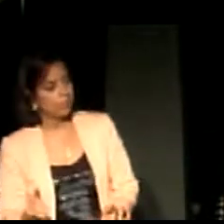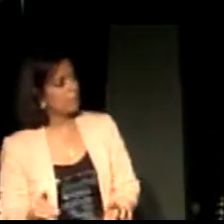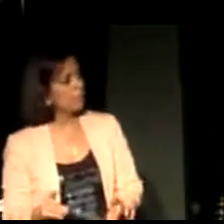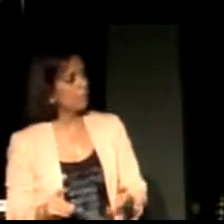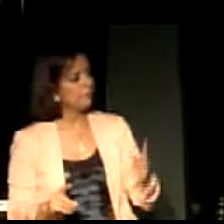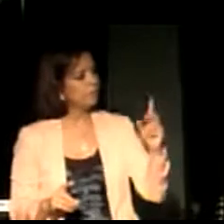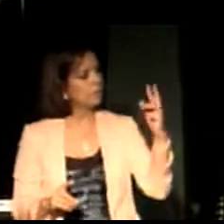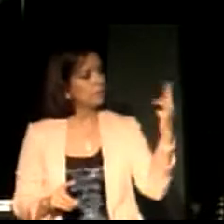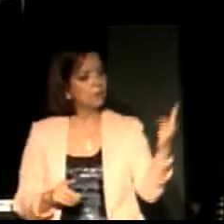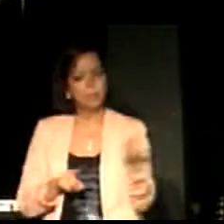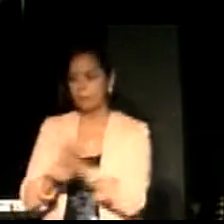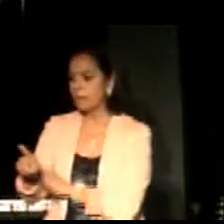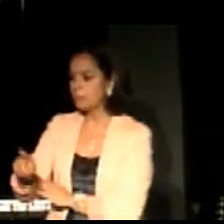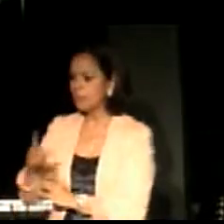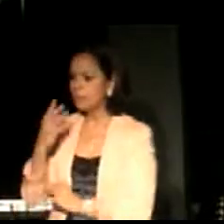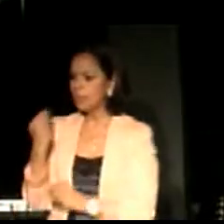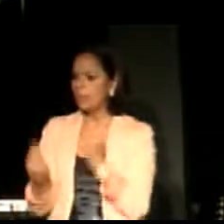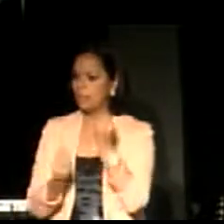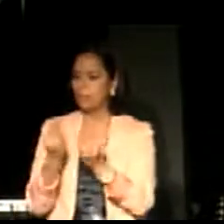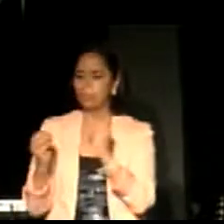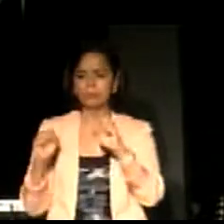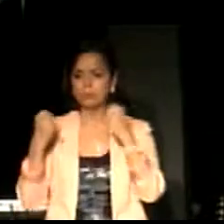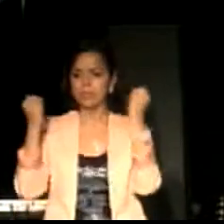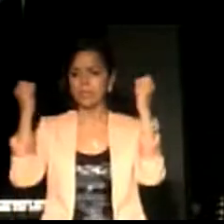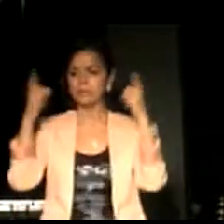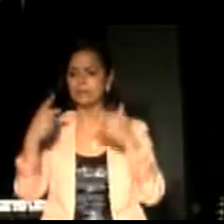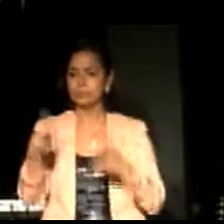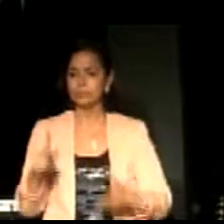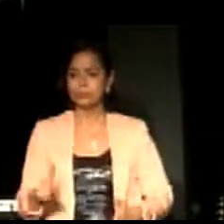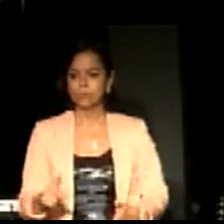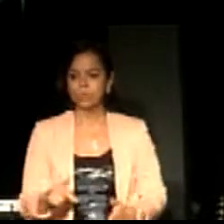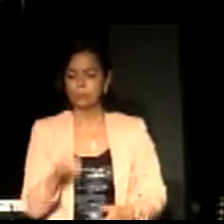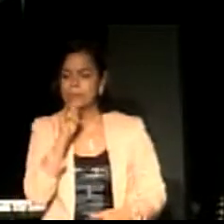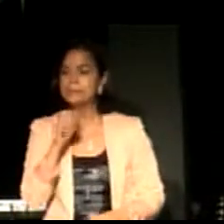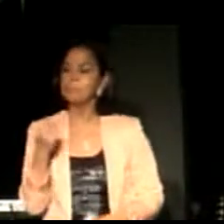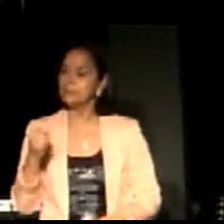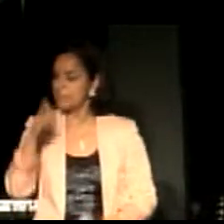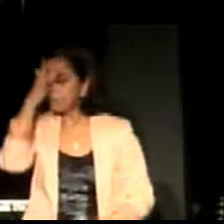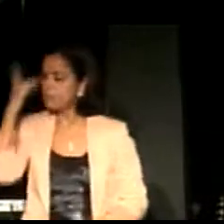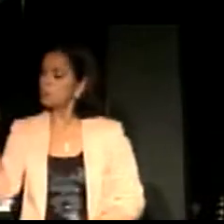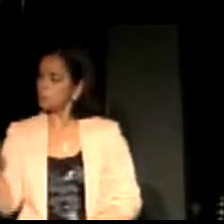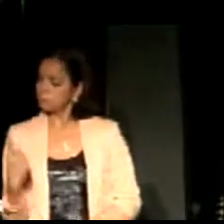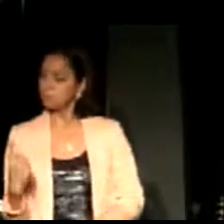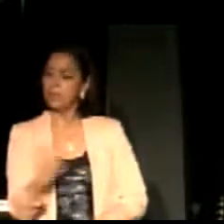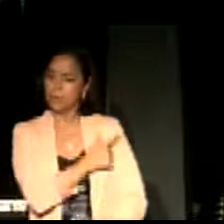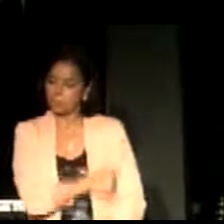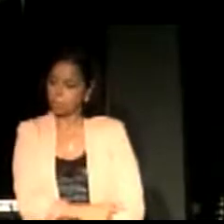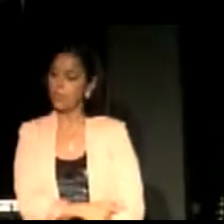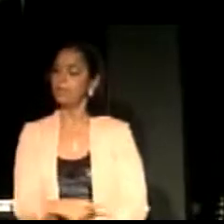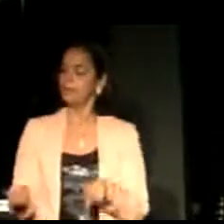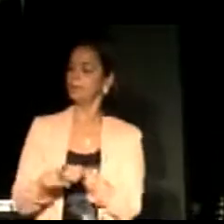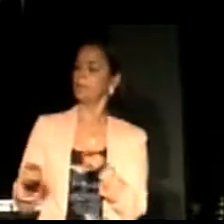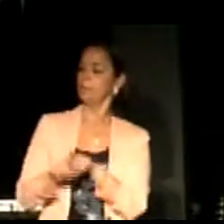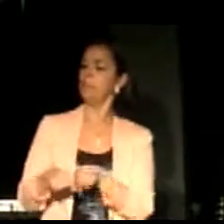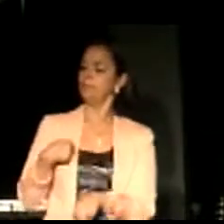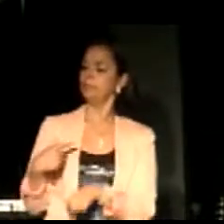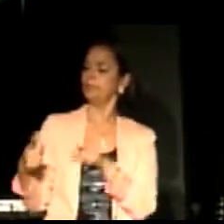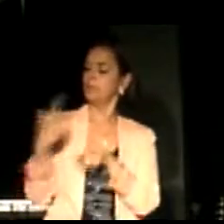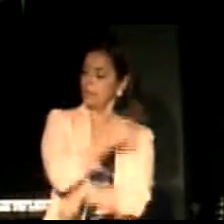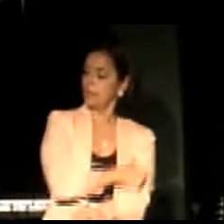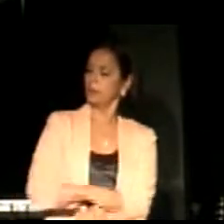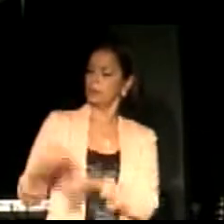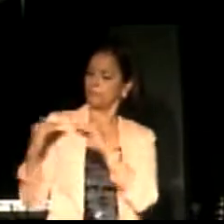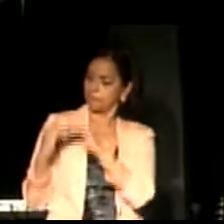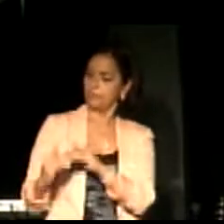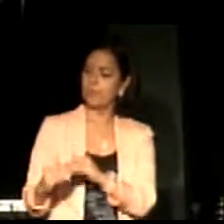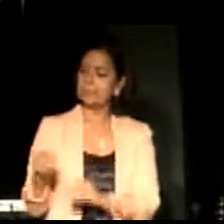Como você reage? Se sou bem tratado, trato bem. Se sou maltratado, leva também.